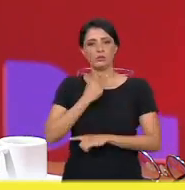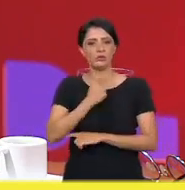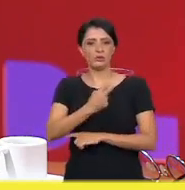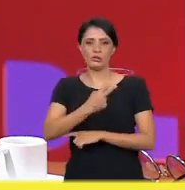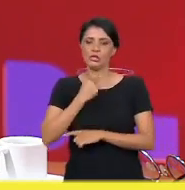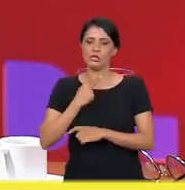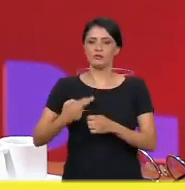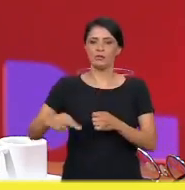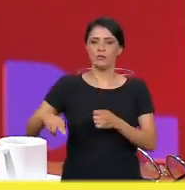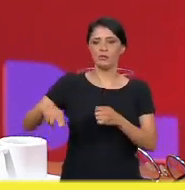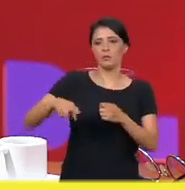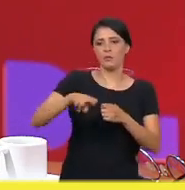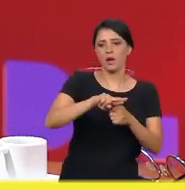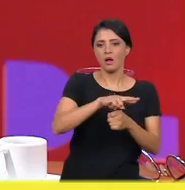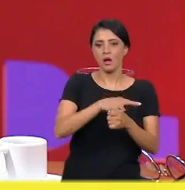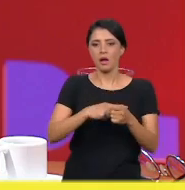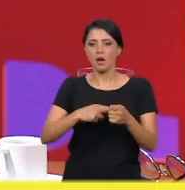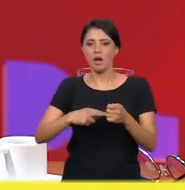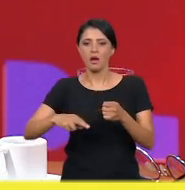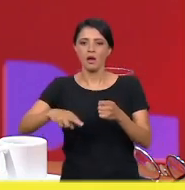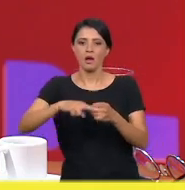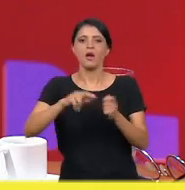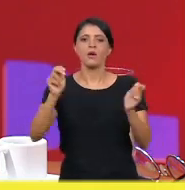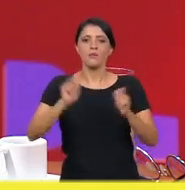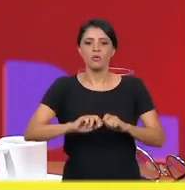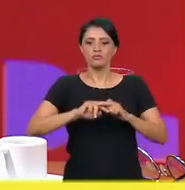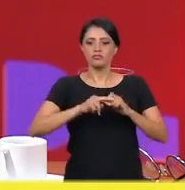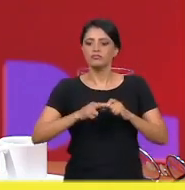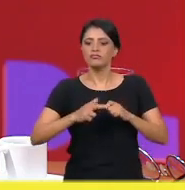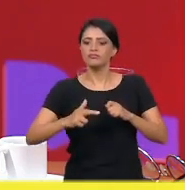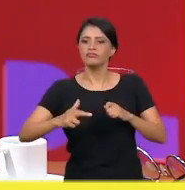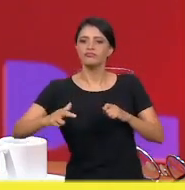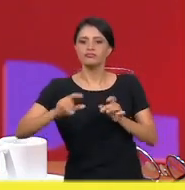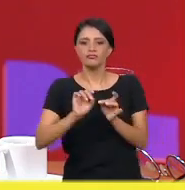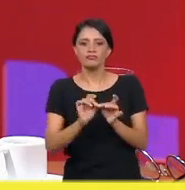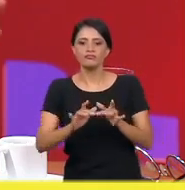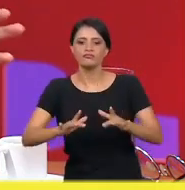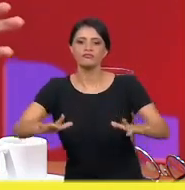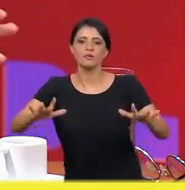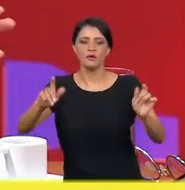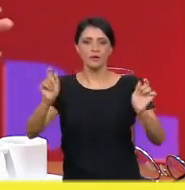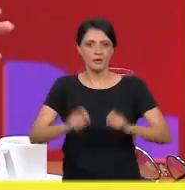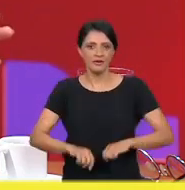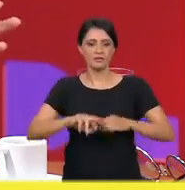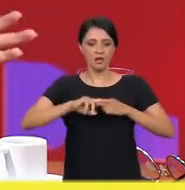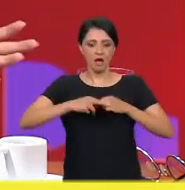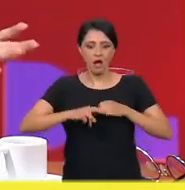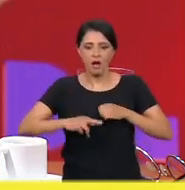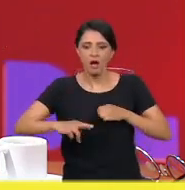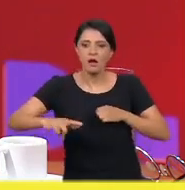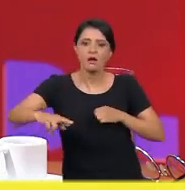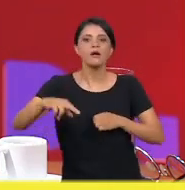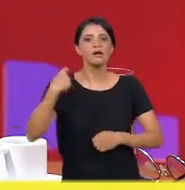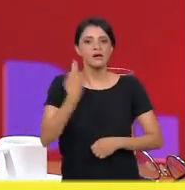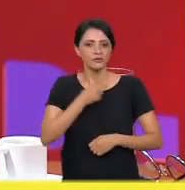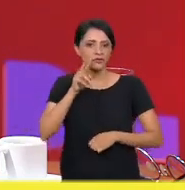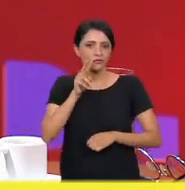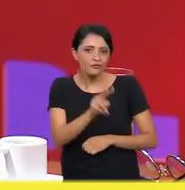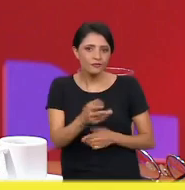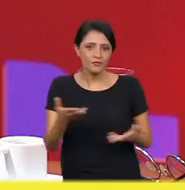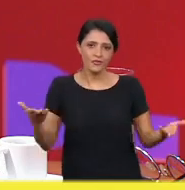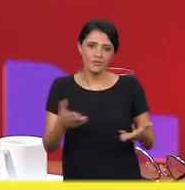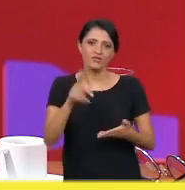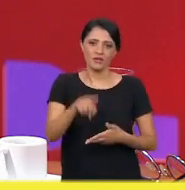Perfeito. Então, ela pôde se propagar livremente. E é essa radiação do universo primitivo que nós vemos hoje